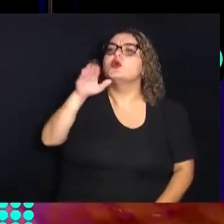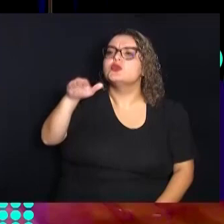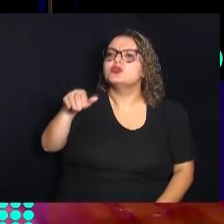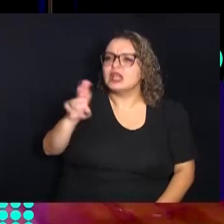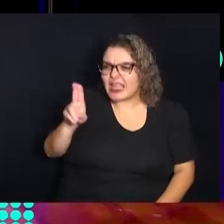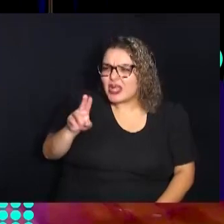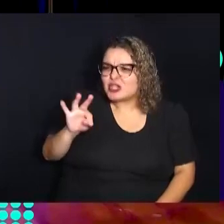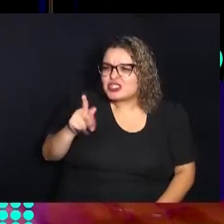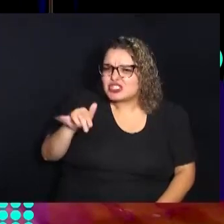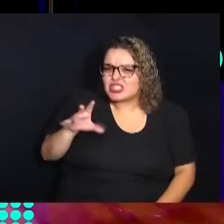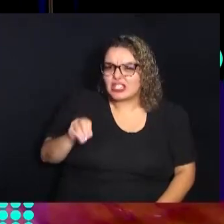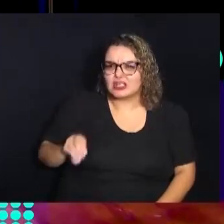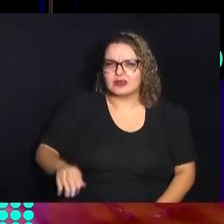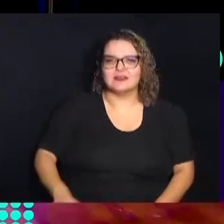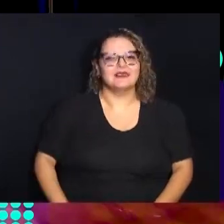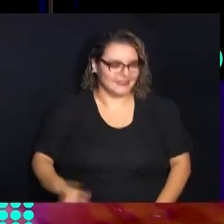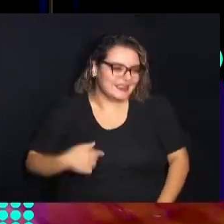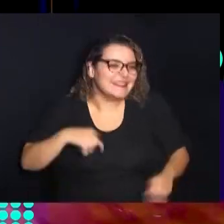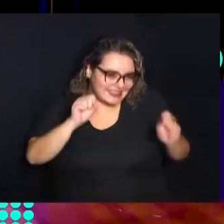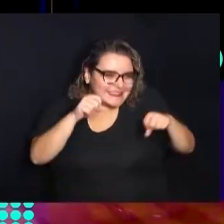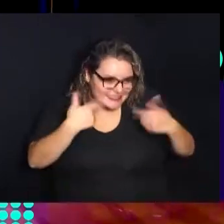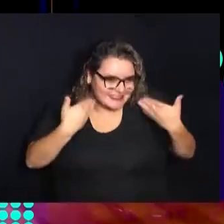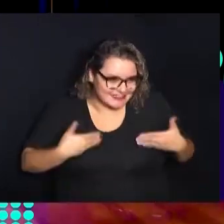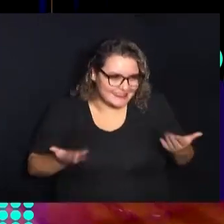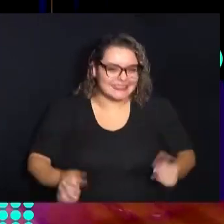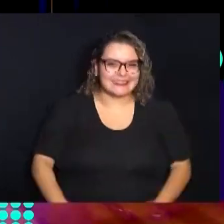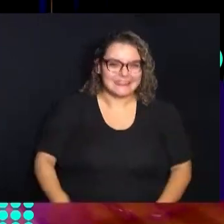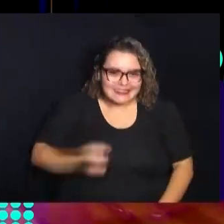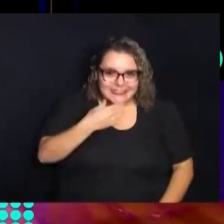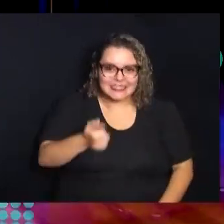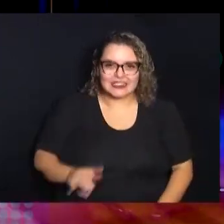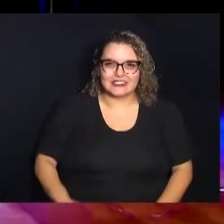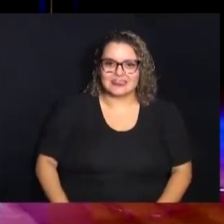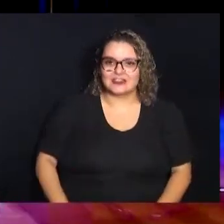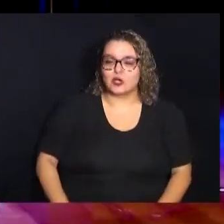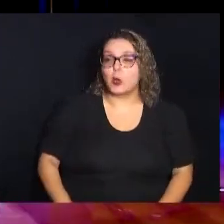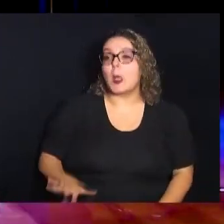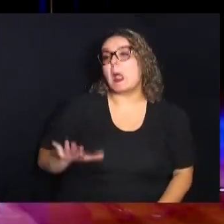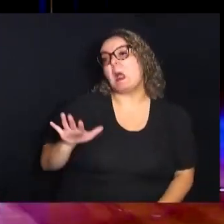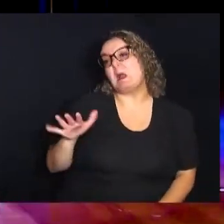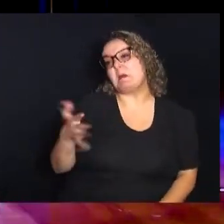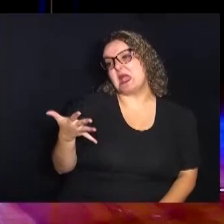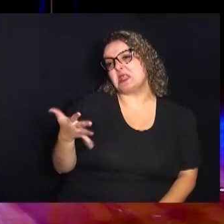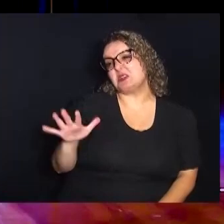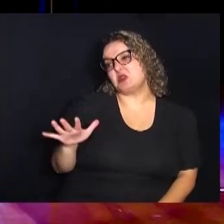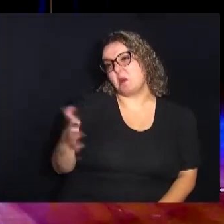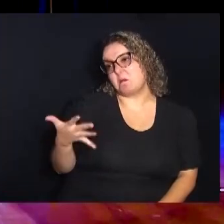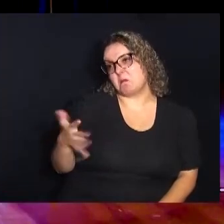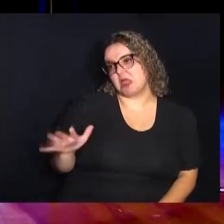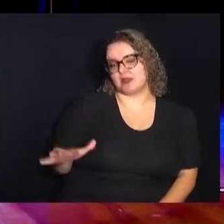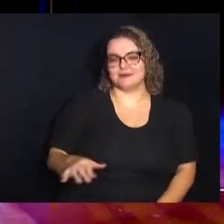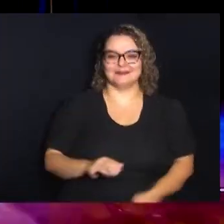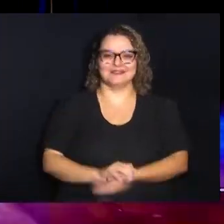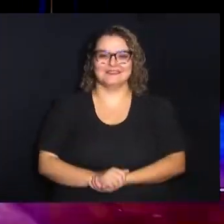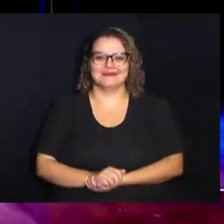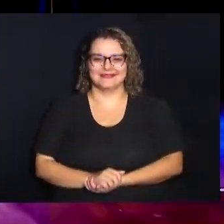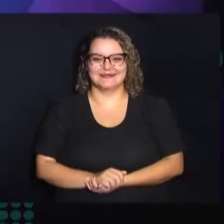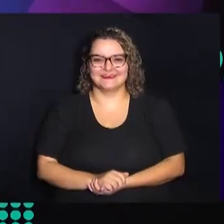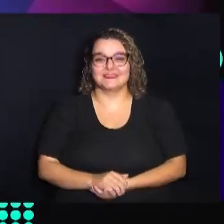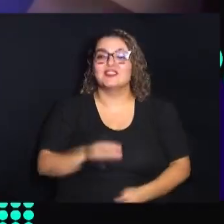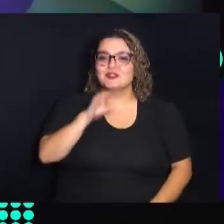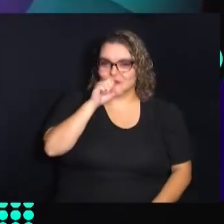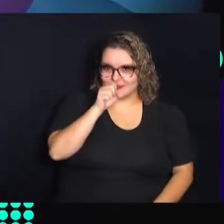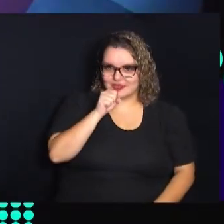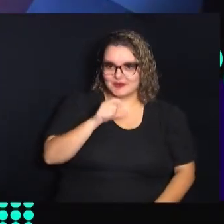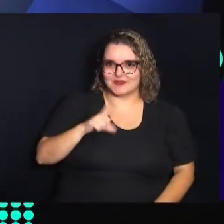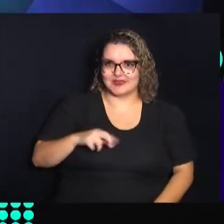Ei, moço, seu nome é Thiago Ventura? Eu falei, sou eu mesmo. Tudo bem? Ela falou, mais ou menos.